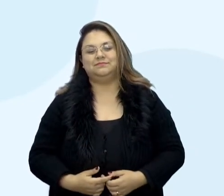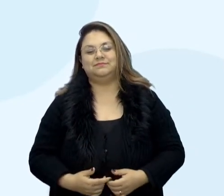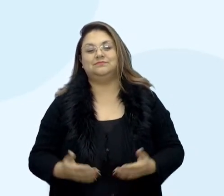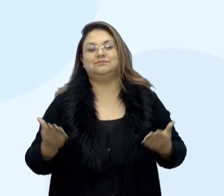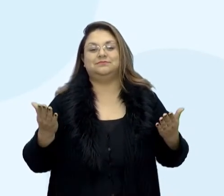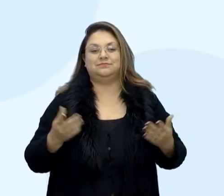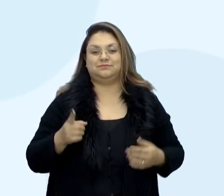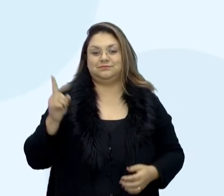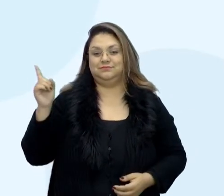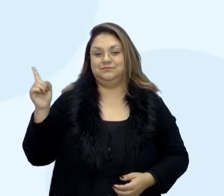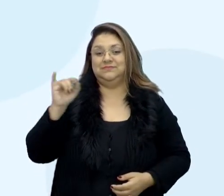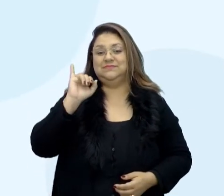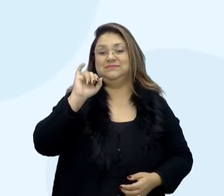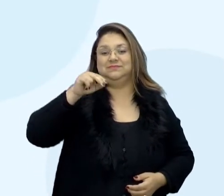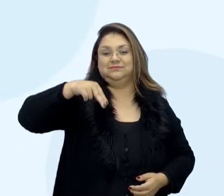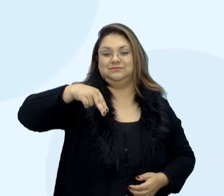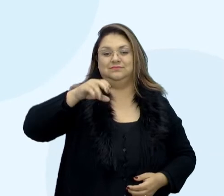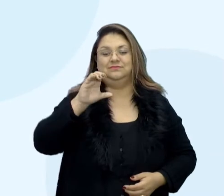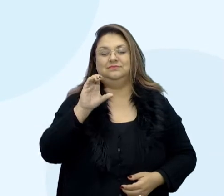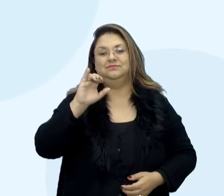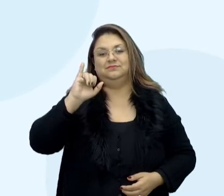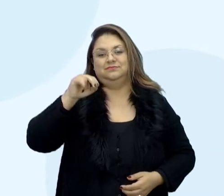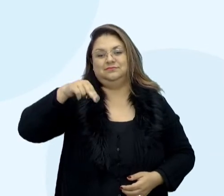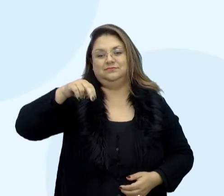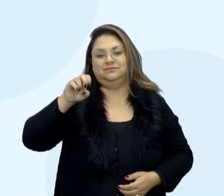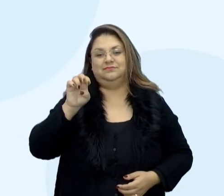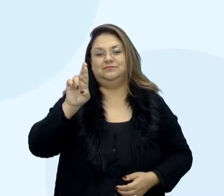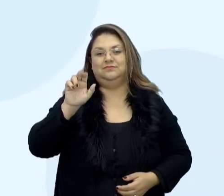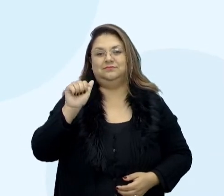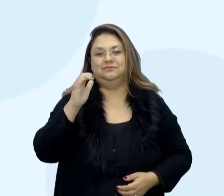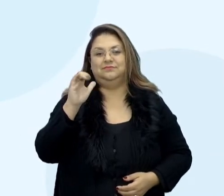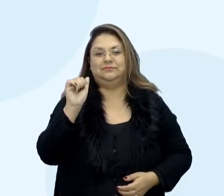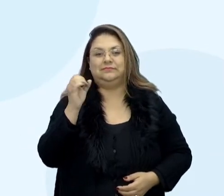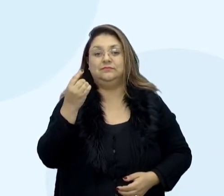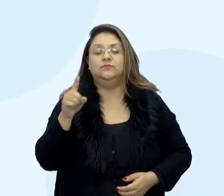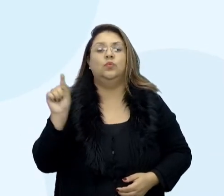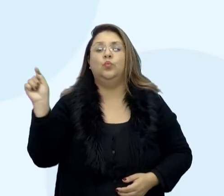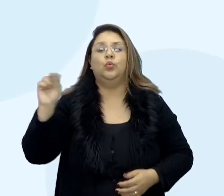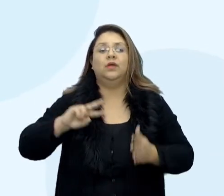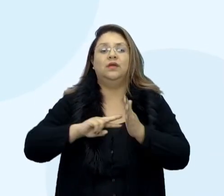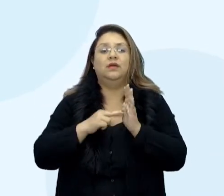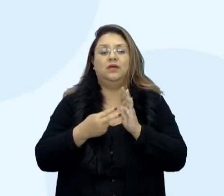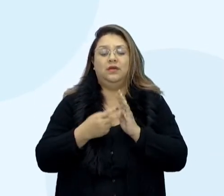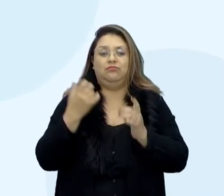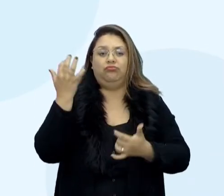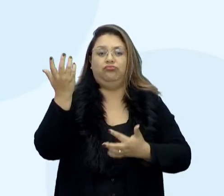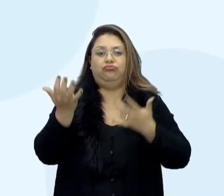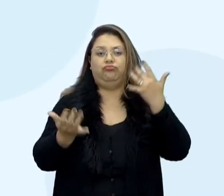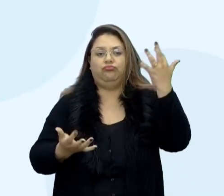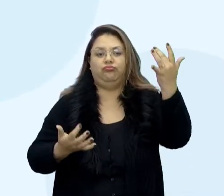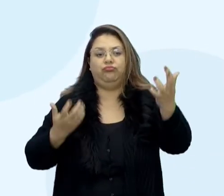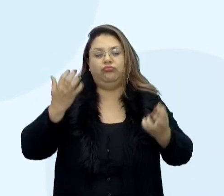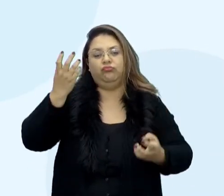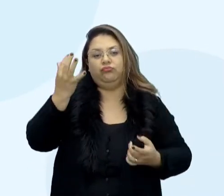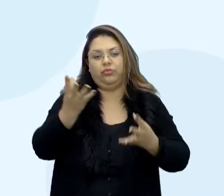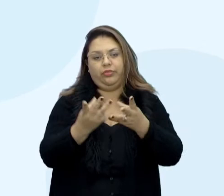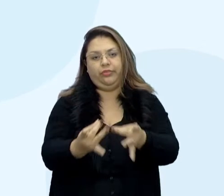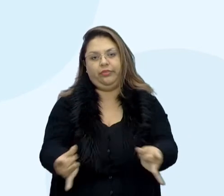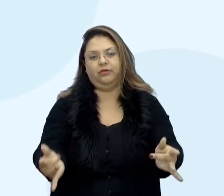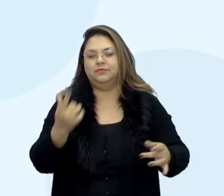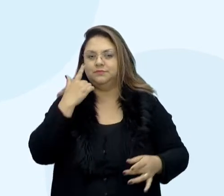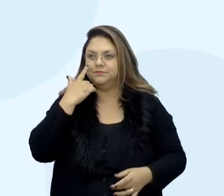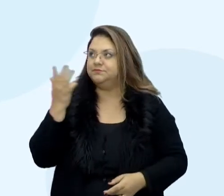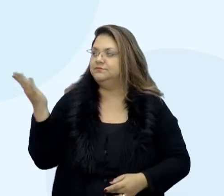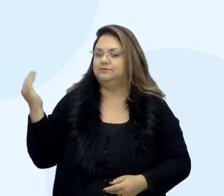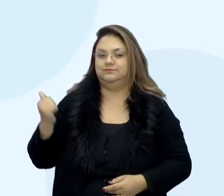a incineração, que é utilizado por muitos países. Nem todos os países do mundo têm um território tão vasto